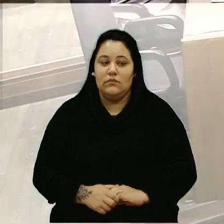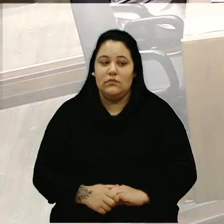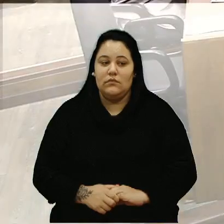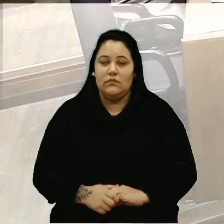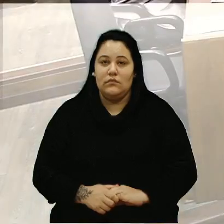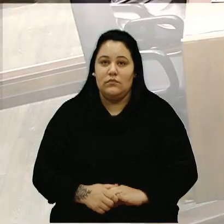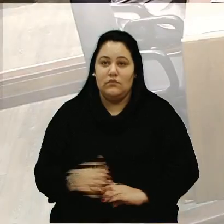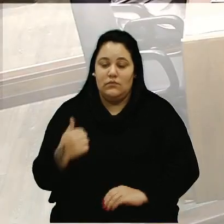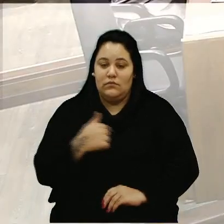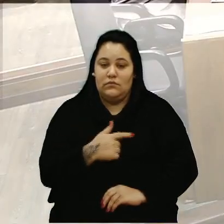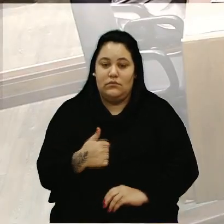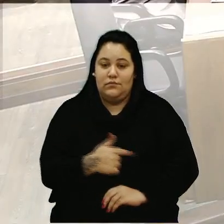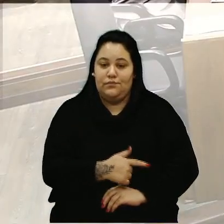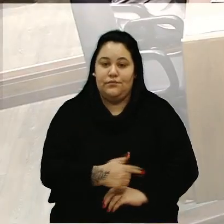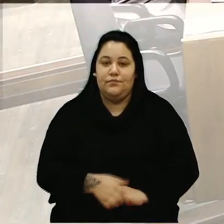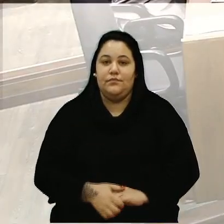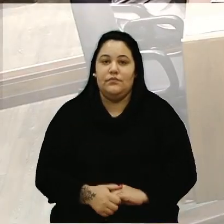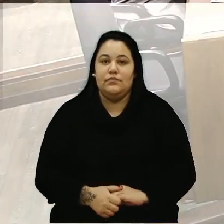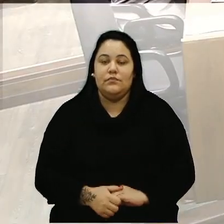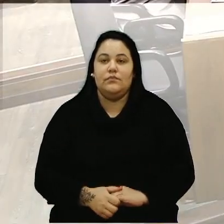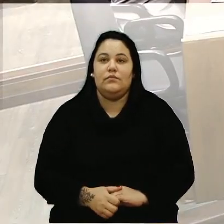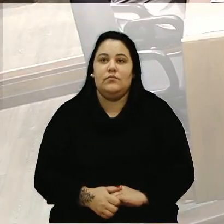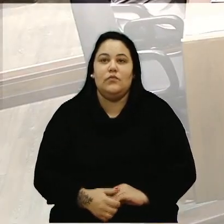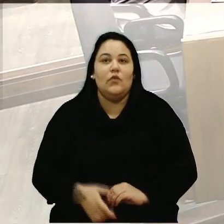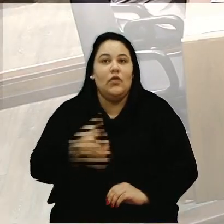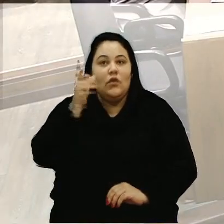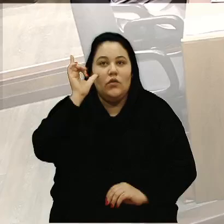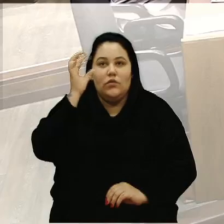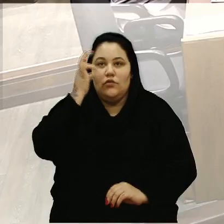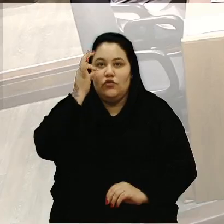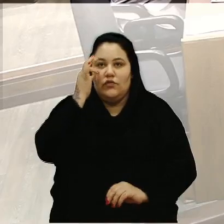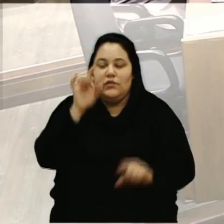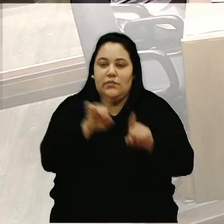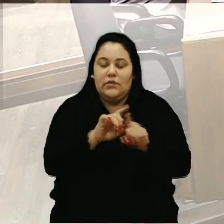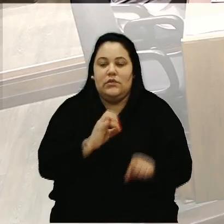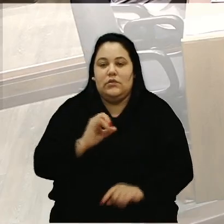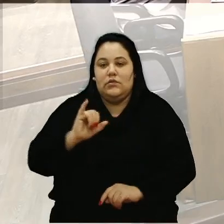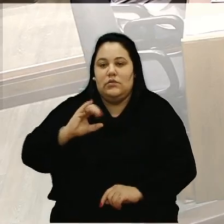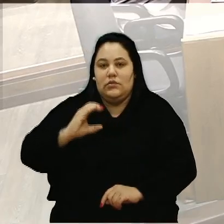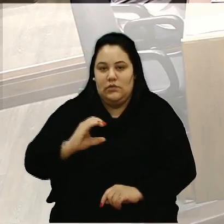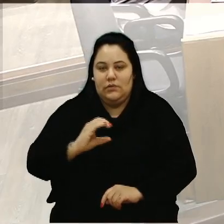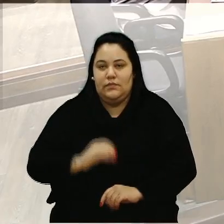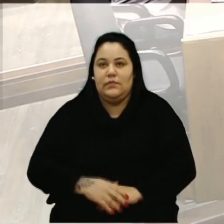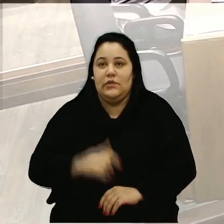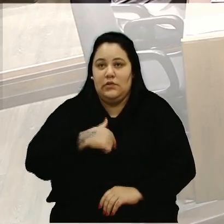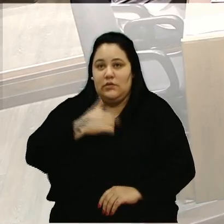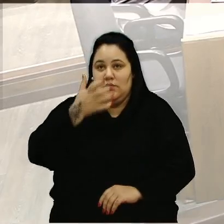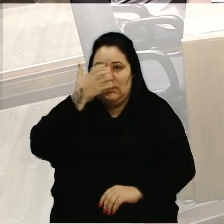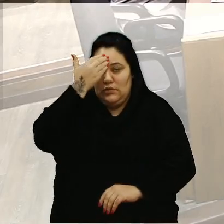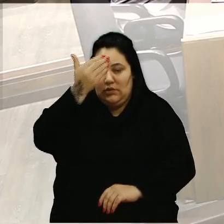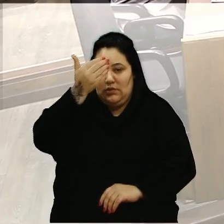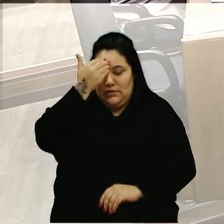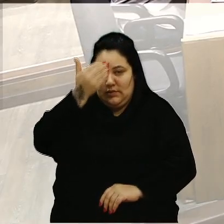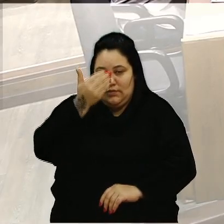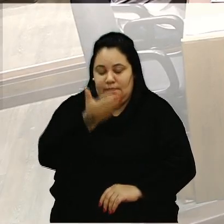Vereador Zanquim, eu ontem estive também na SIC. Agradeço à mesa por